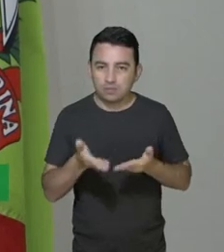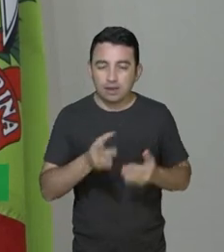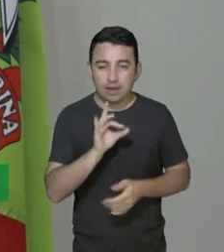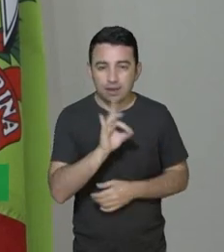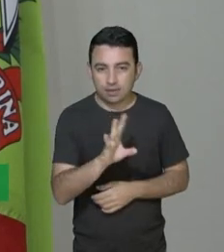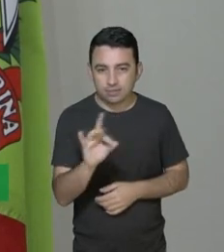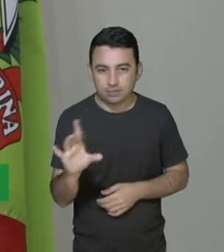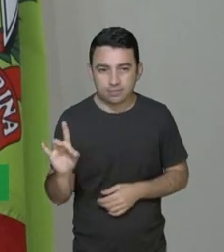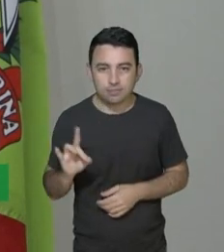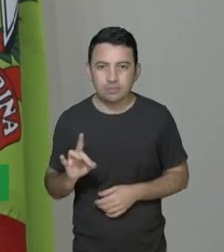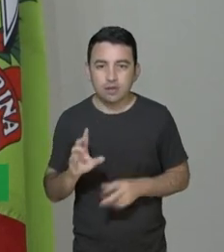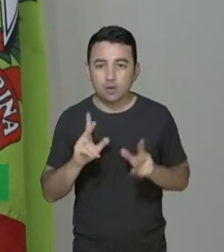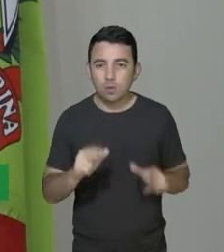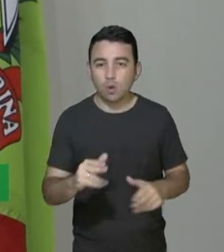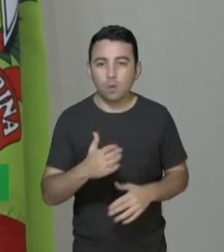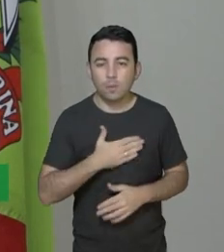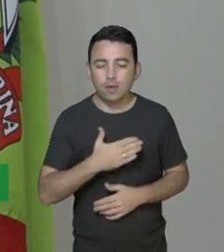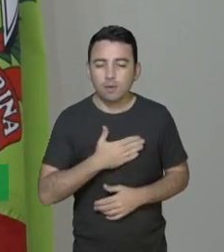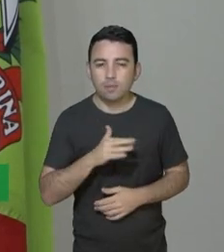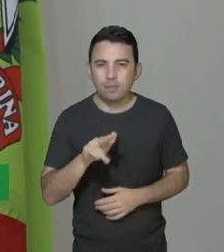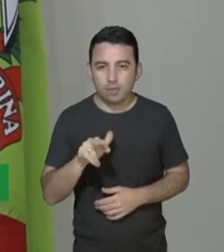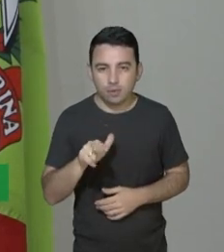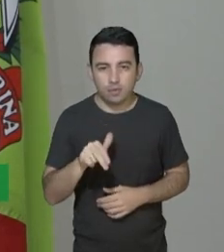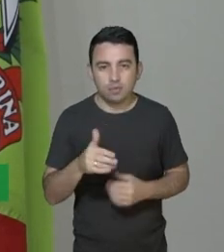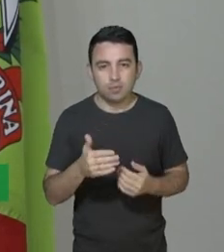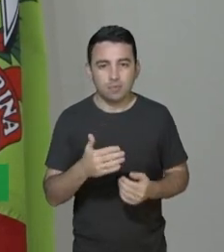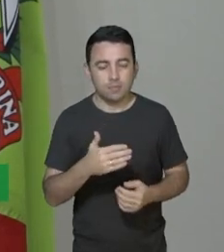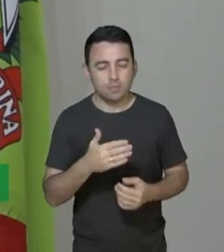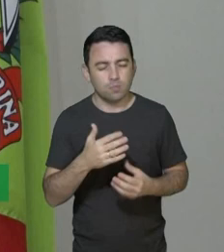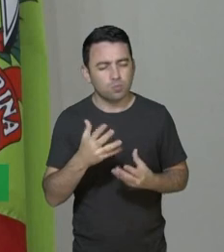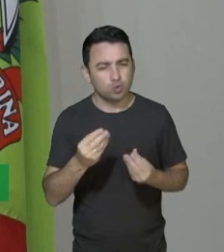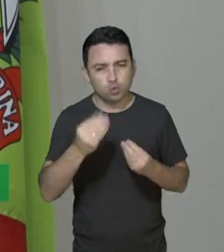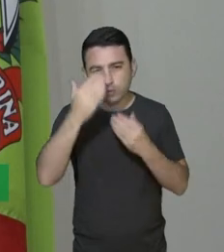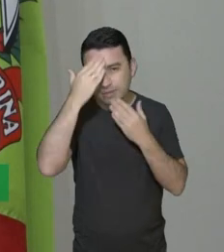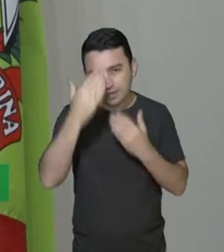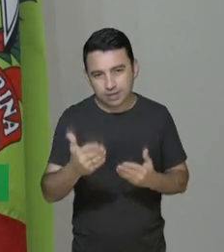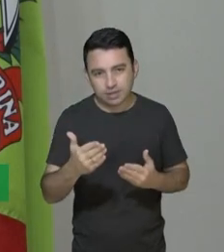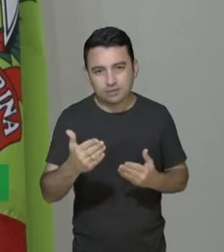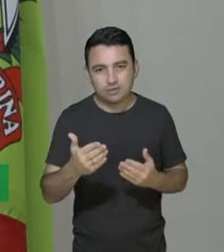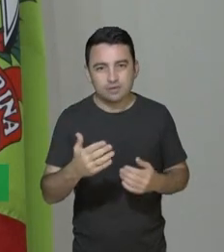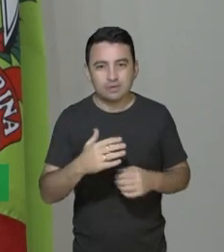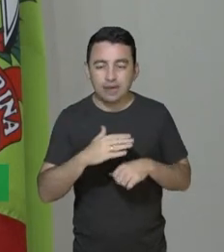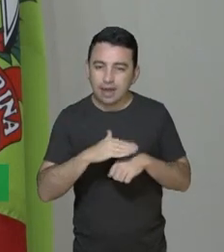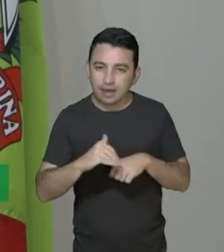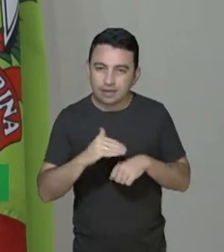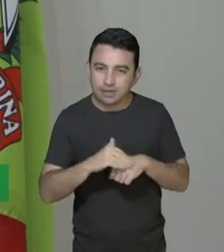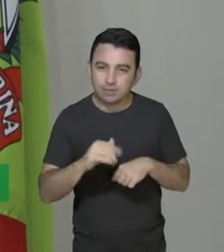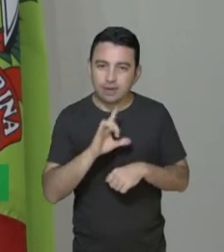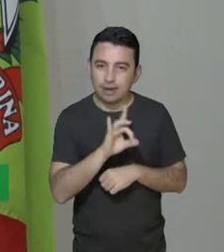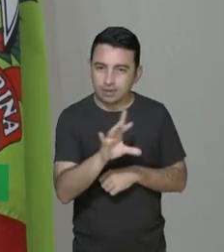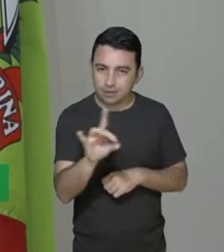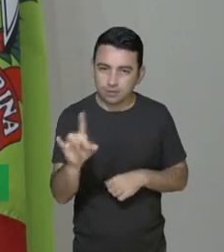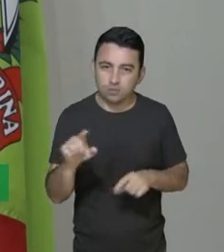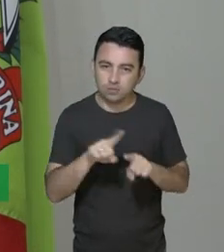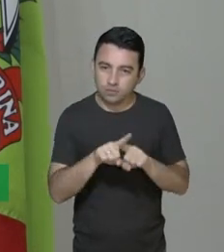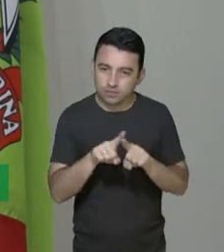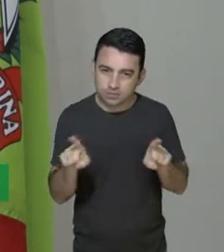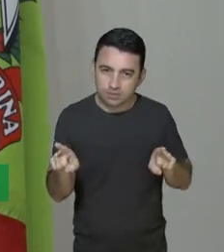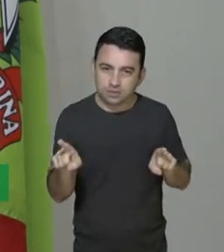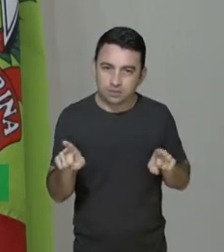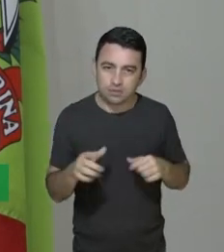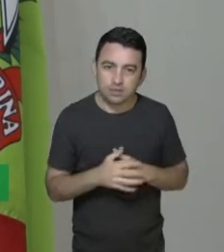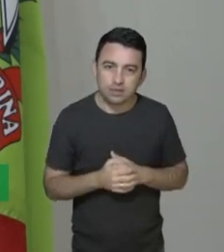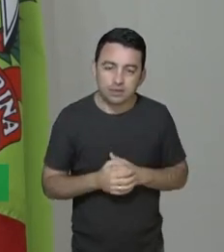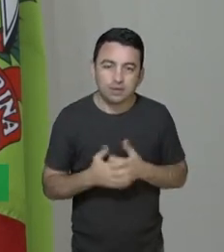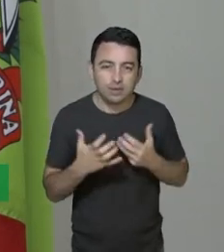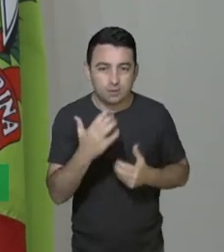como fosse meu irmão. Gente, o meu muito obrigado, o meu grande carinho a cada um de vocês. Só queria, Sr.